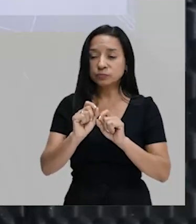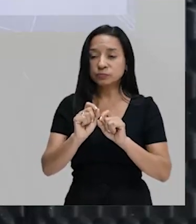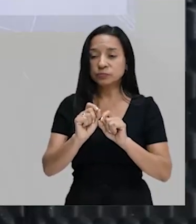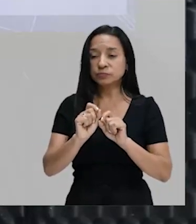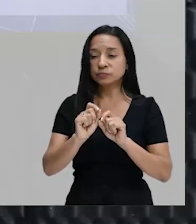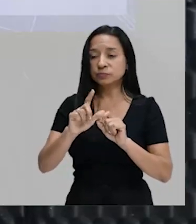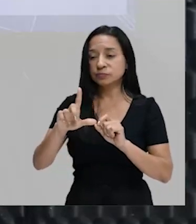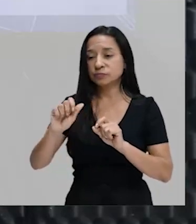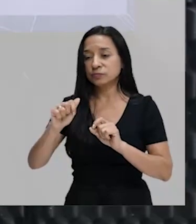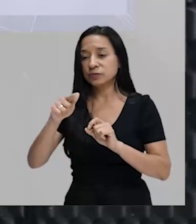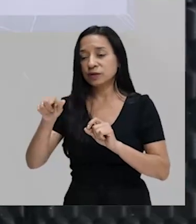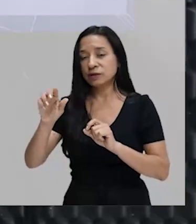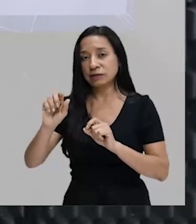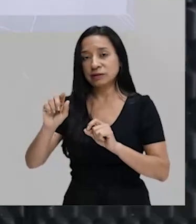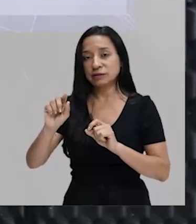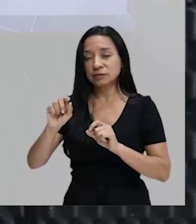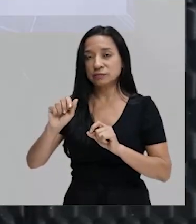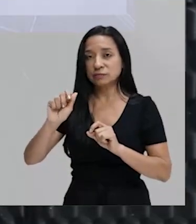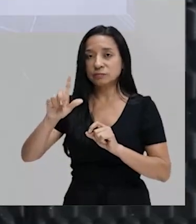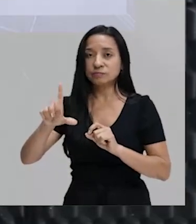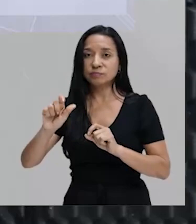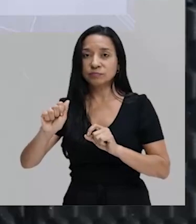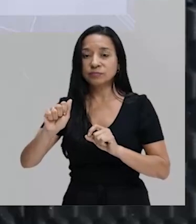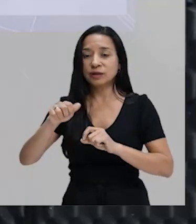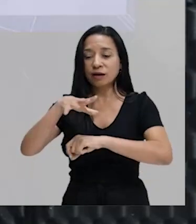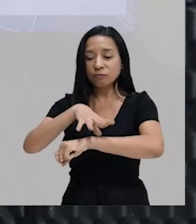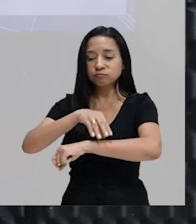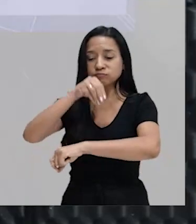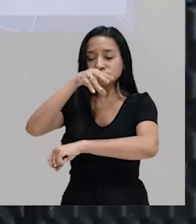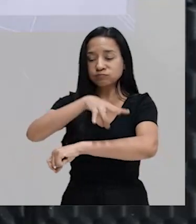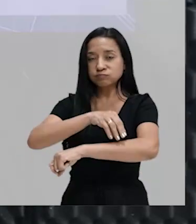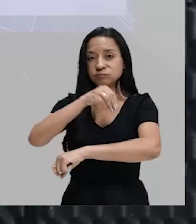de lã de lhama, Então,